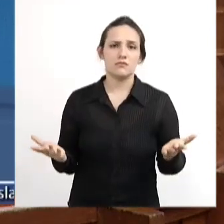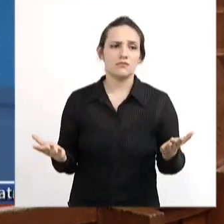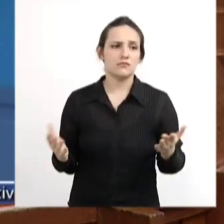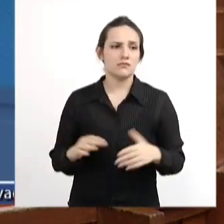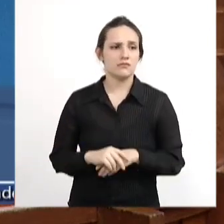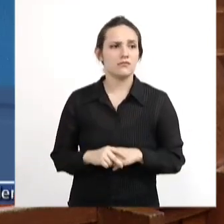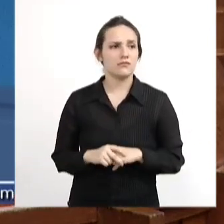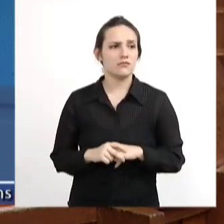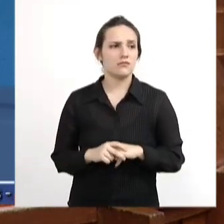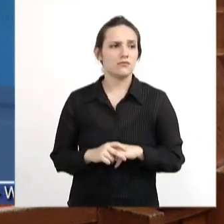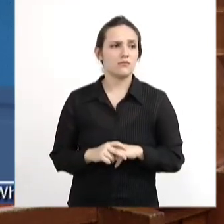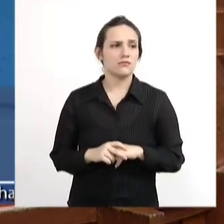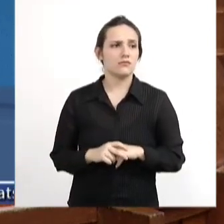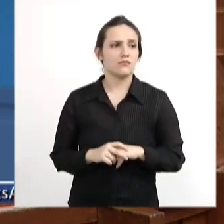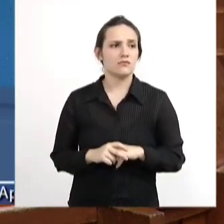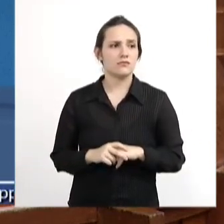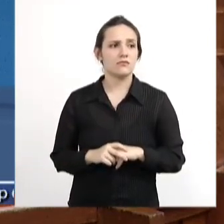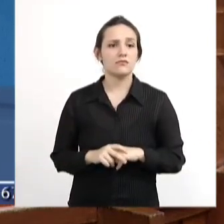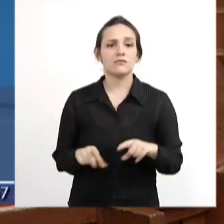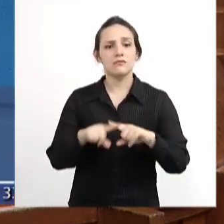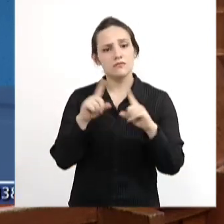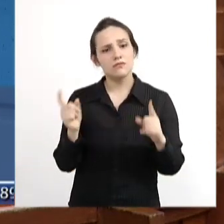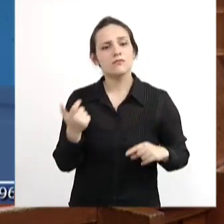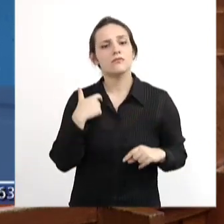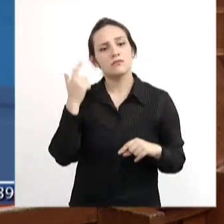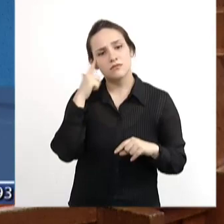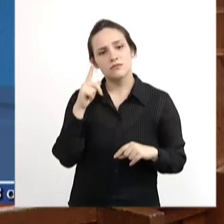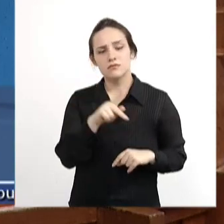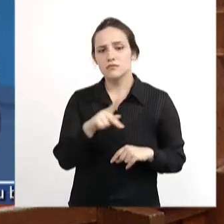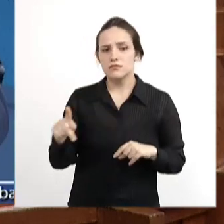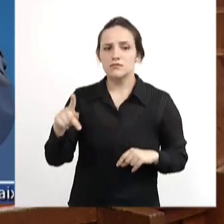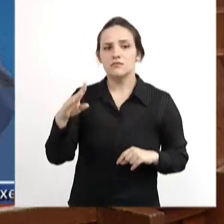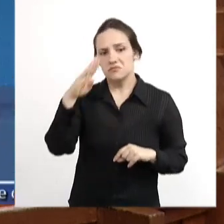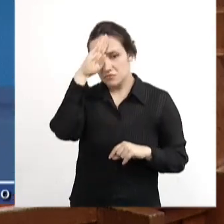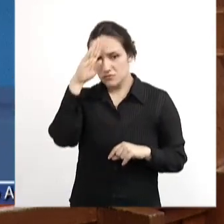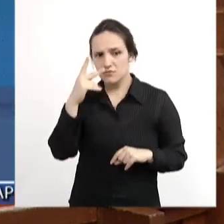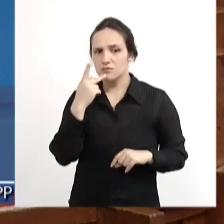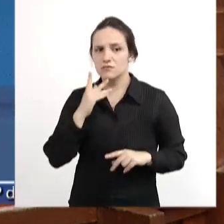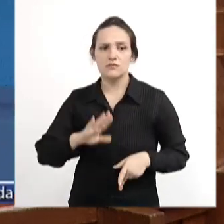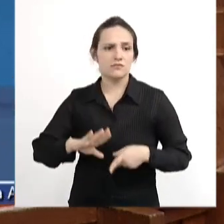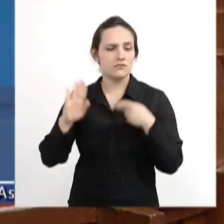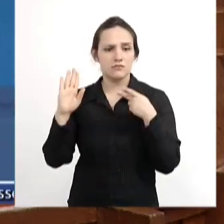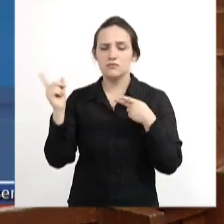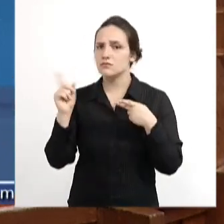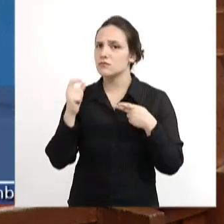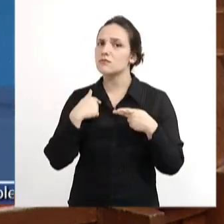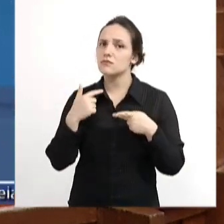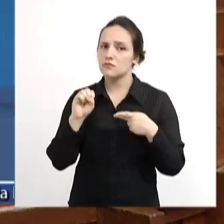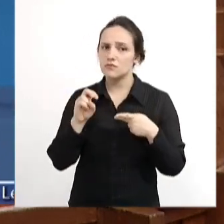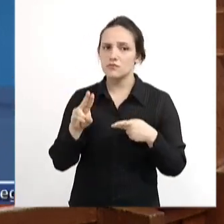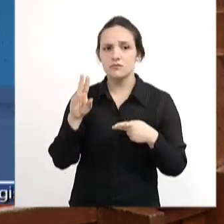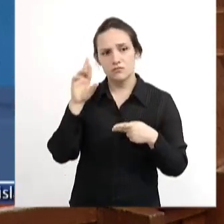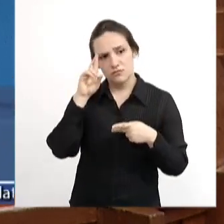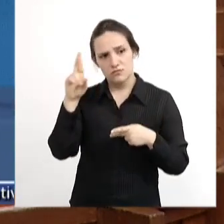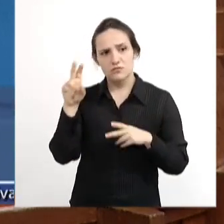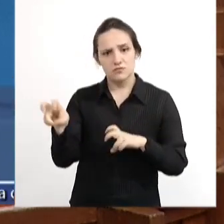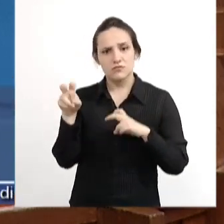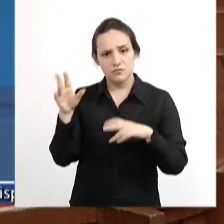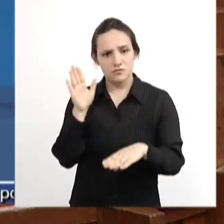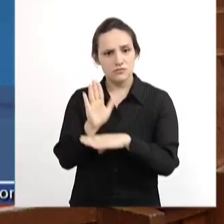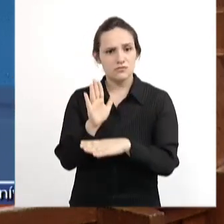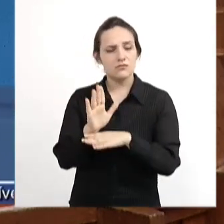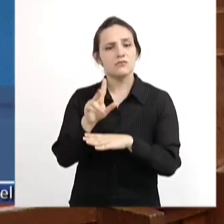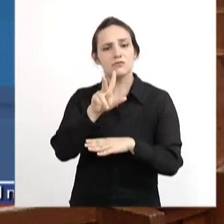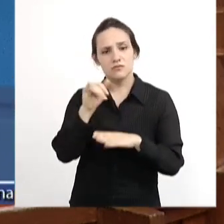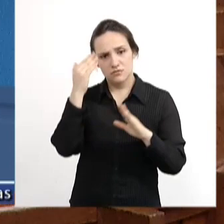que o atual presidente da República se comprometeu com o setor produtivo. Se comprometeu de respeitar